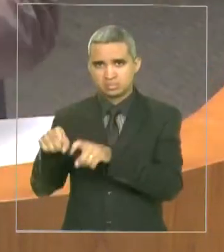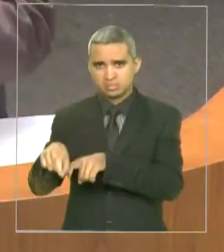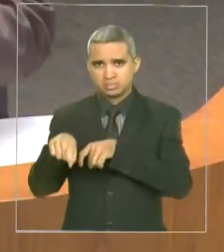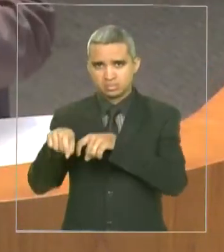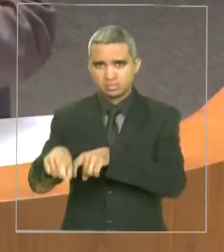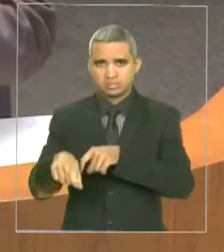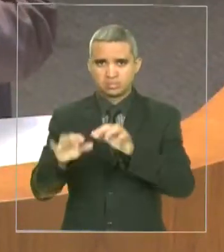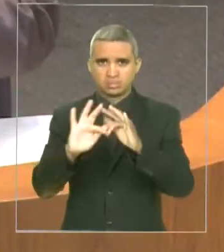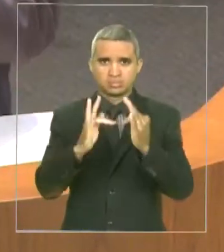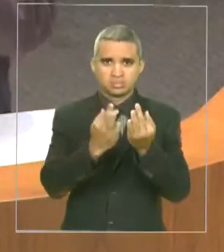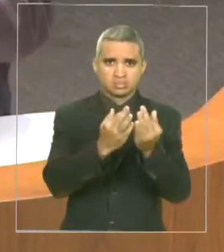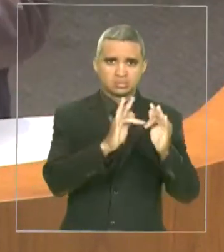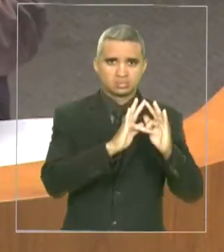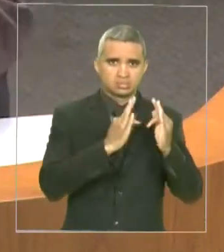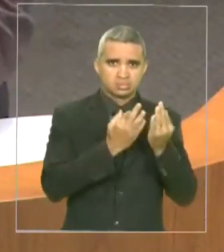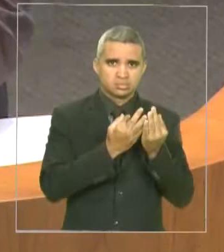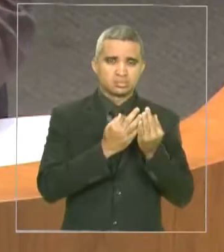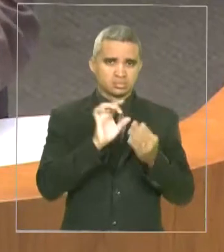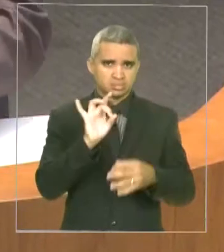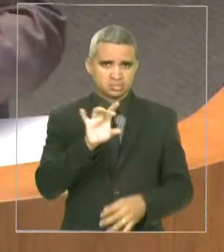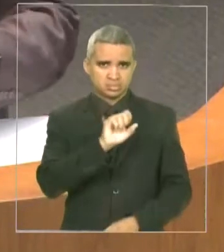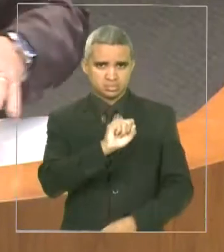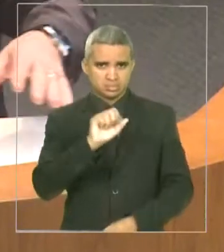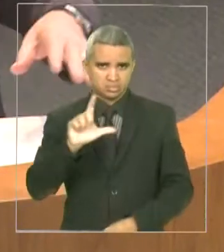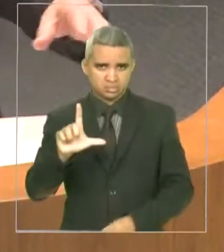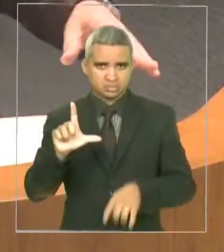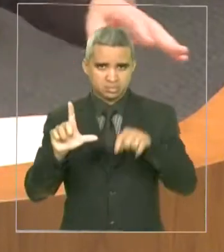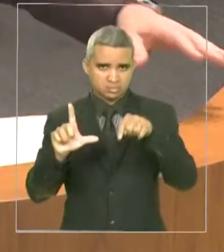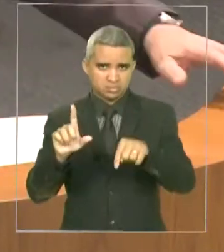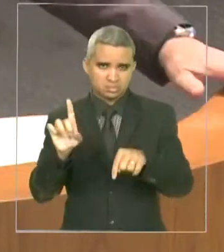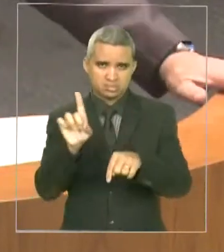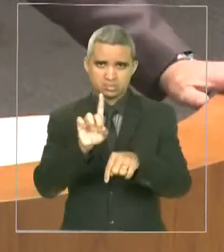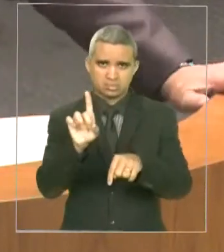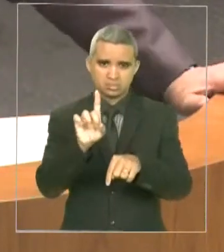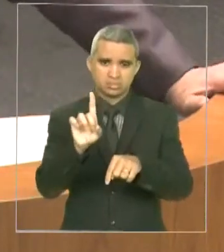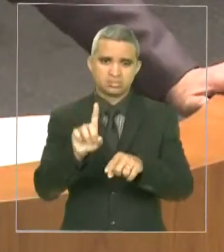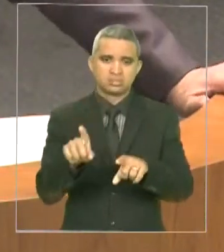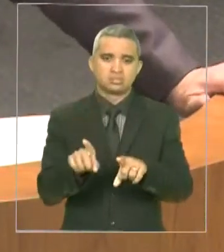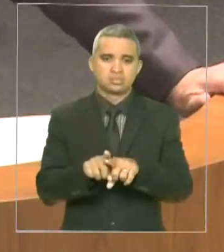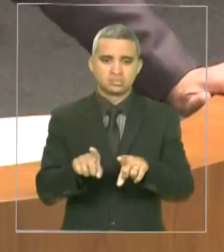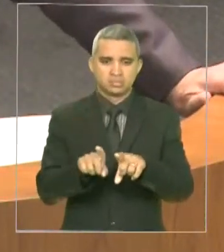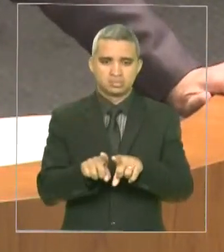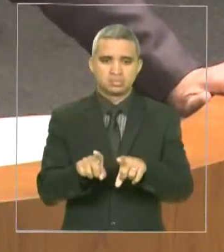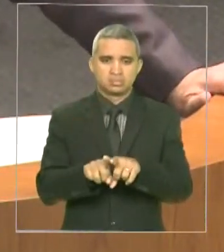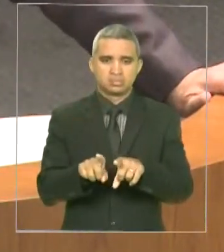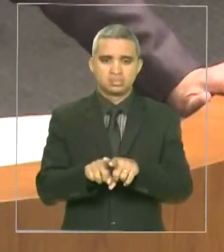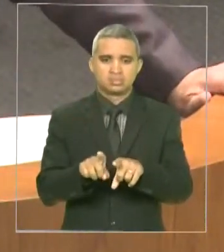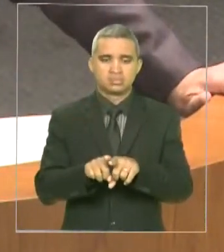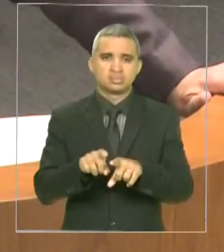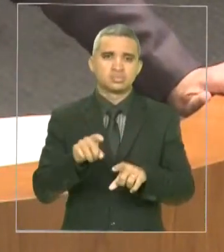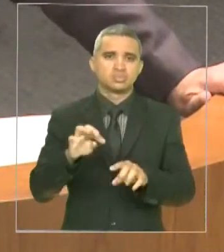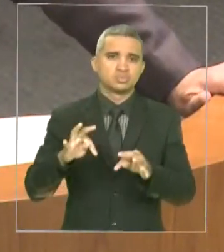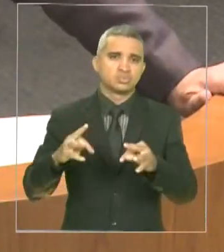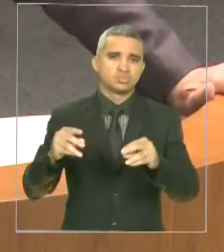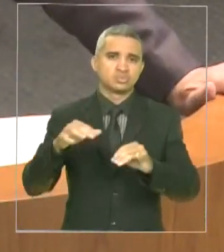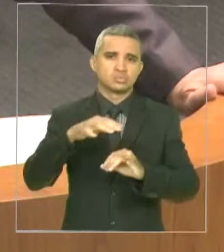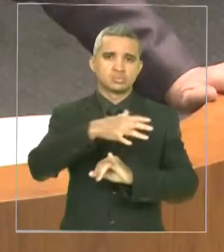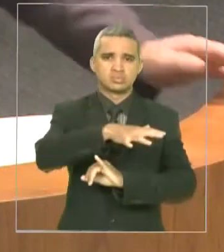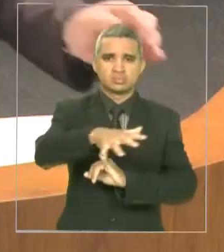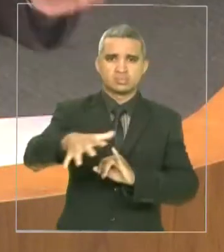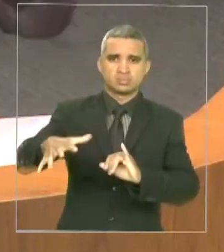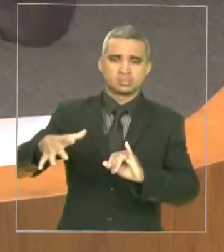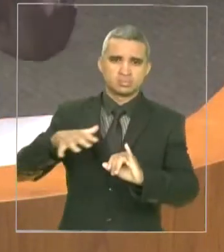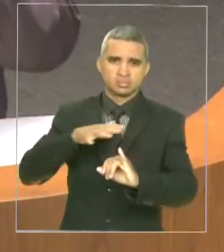não só em São Luís, mas em toda a ilha.